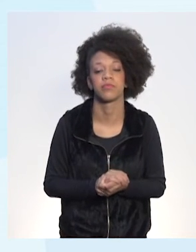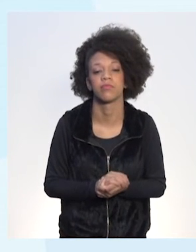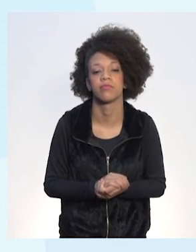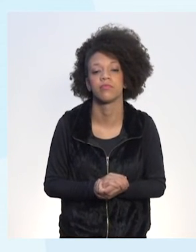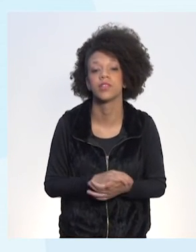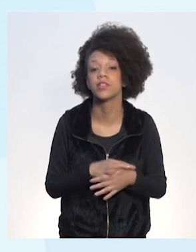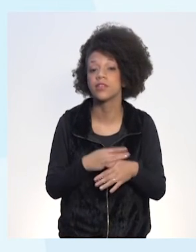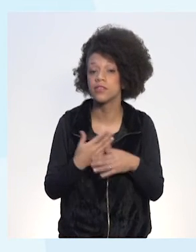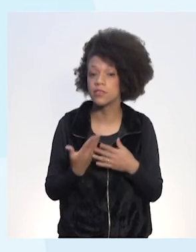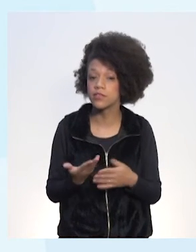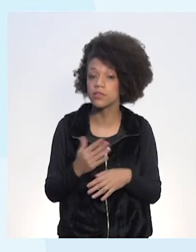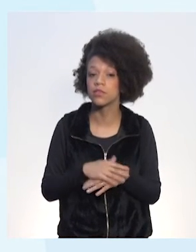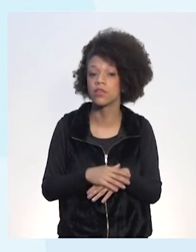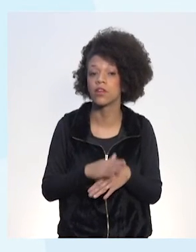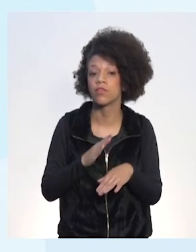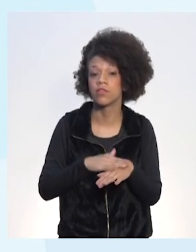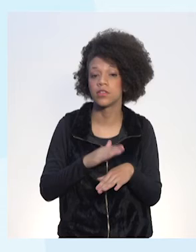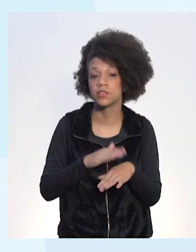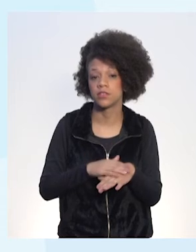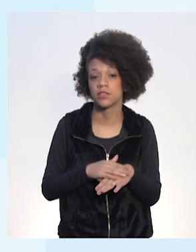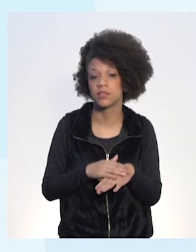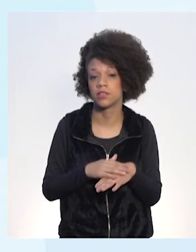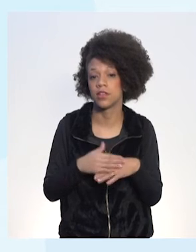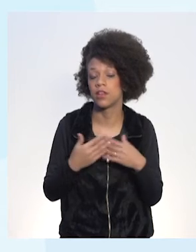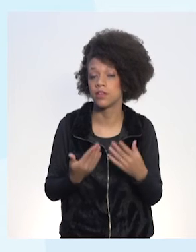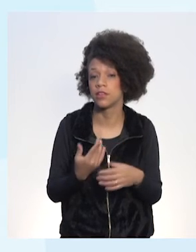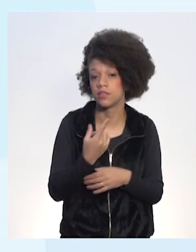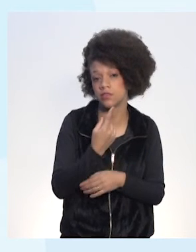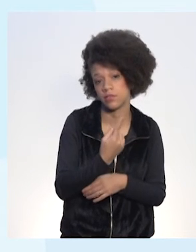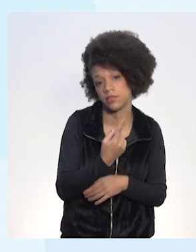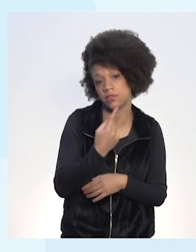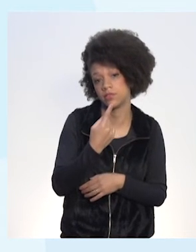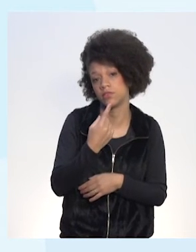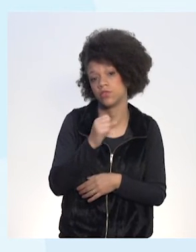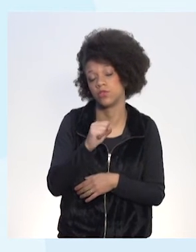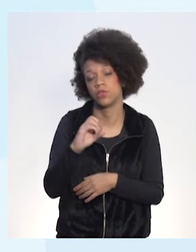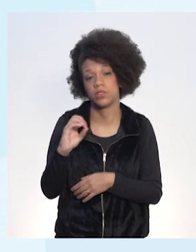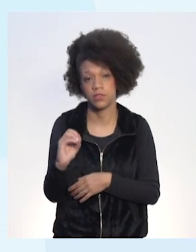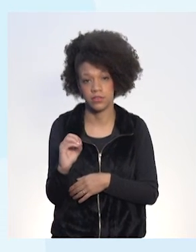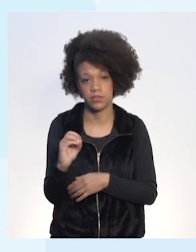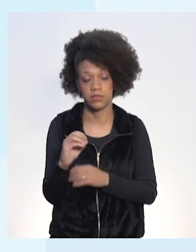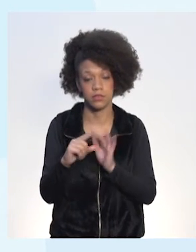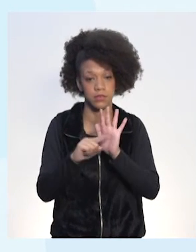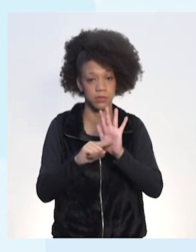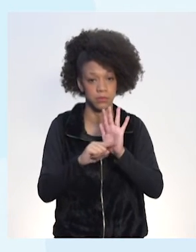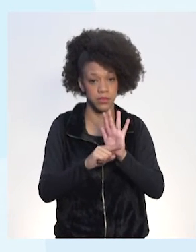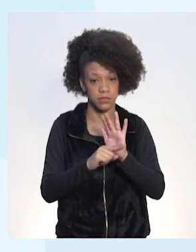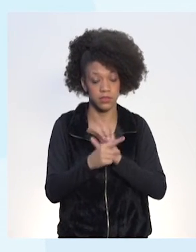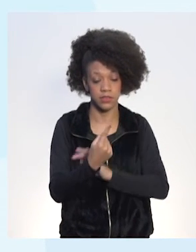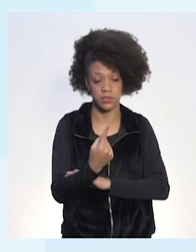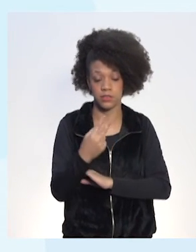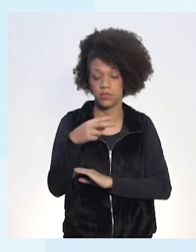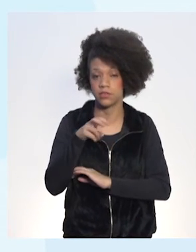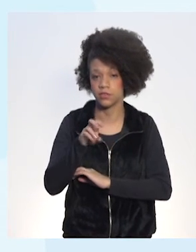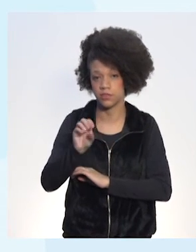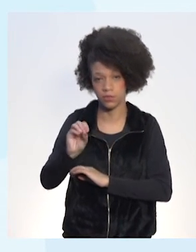E a partir daqui eu faria a subtração. 180 menos